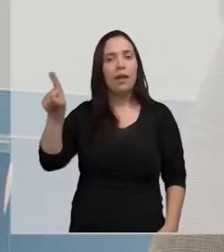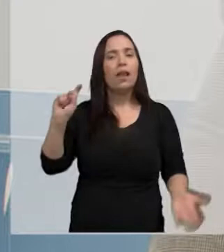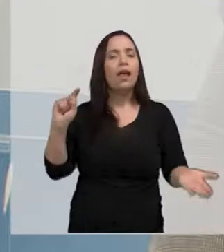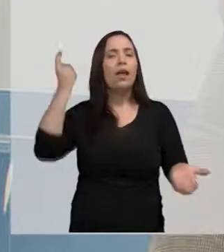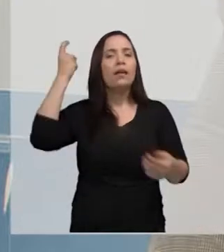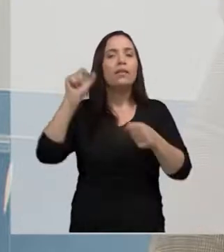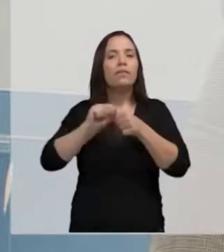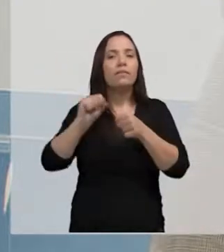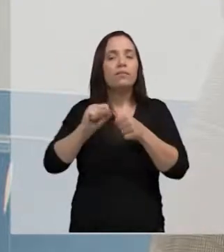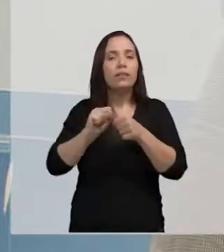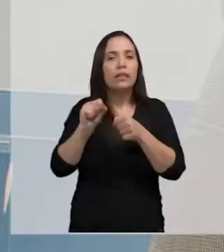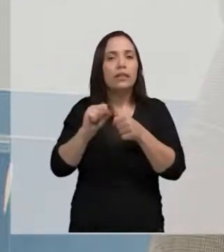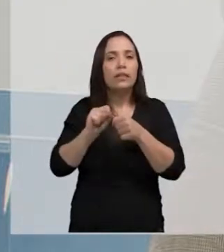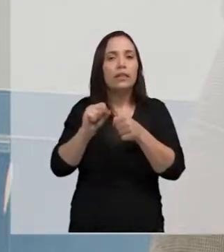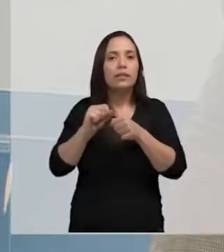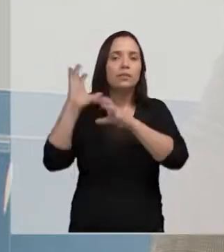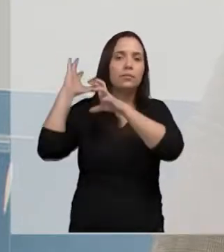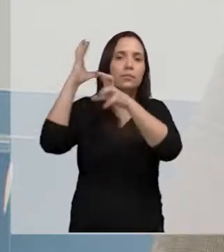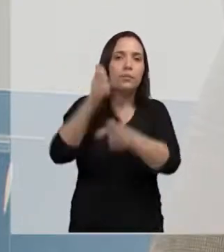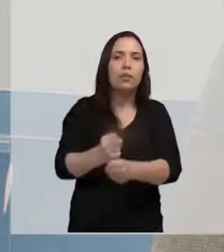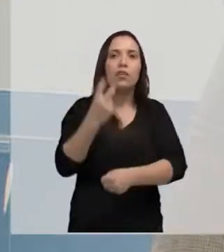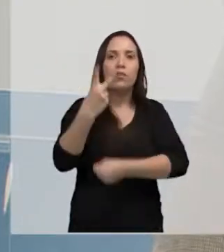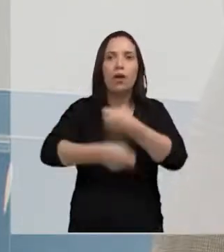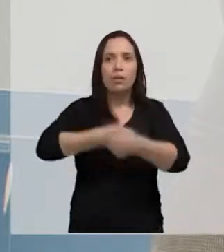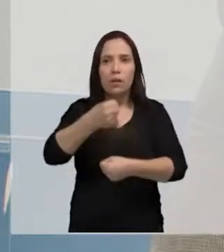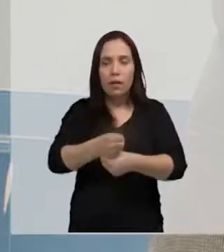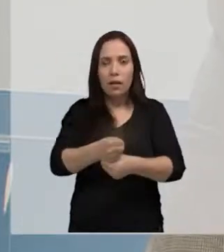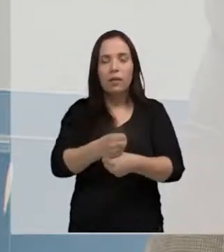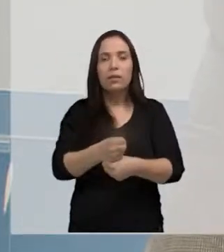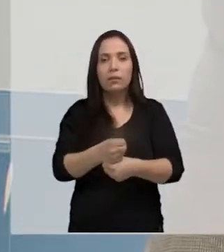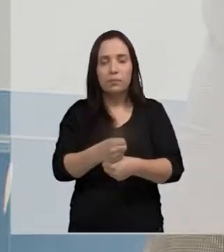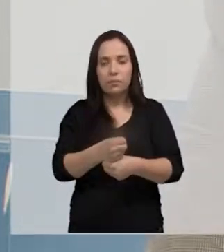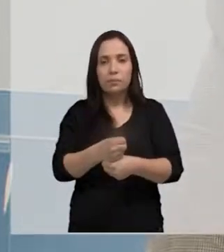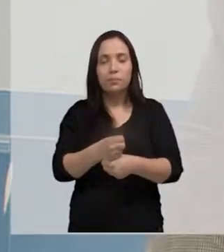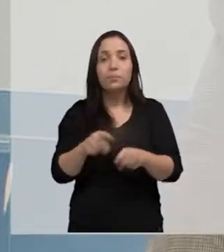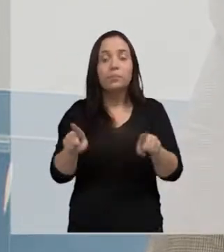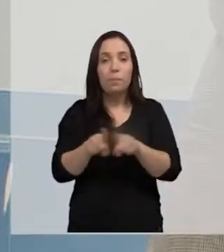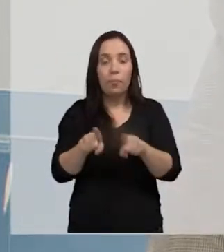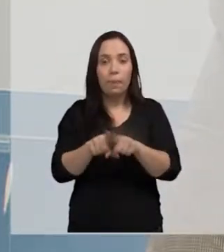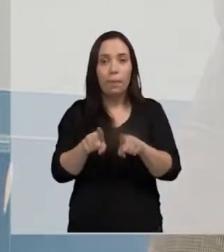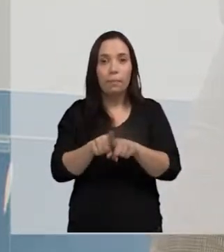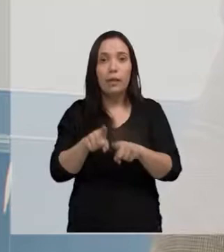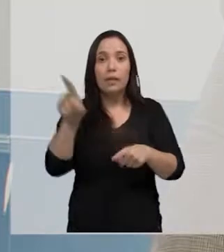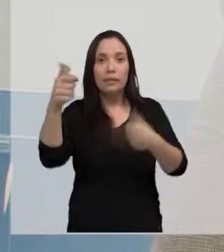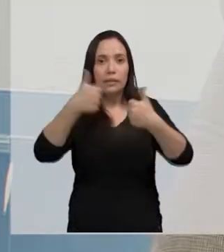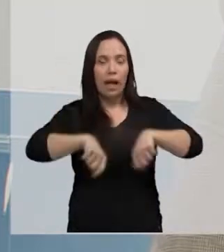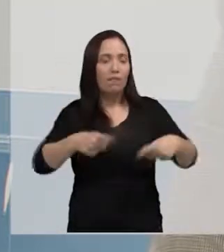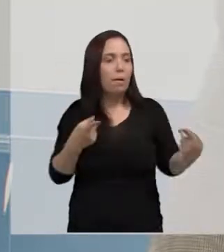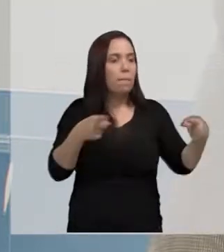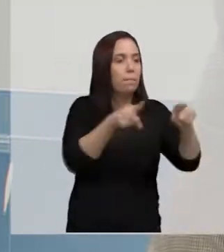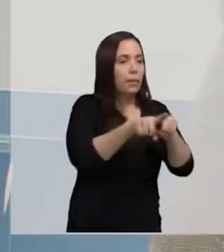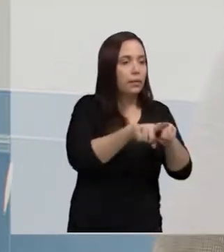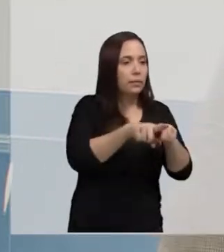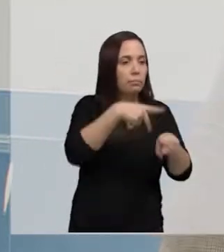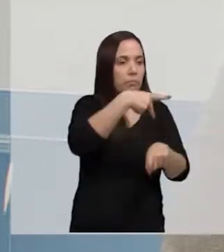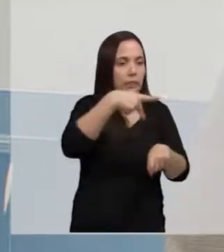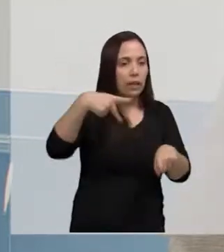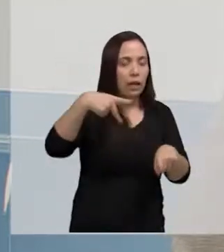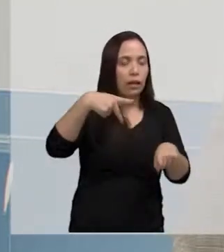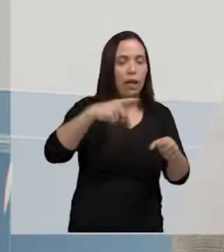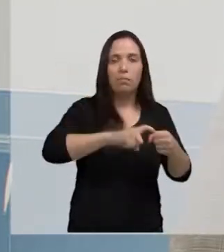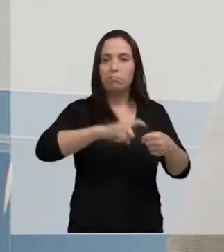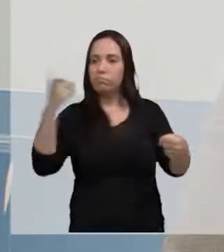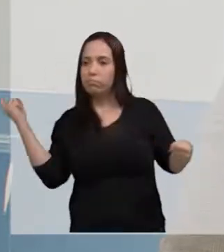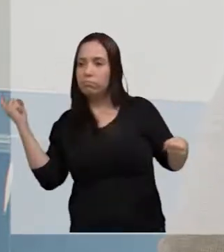que ele tomou durante esses 2 últimos anos, inclusive indo da situação para a oposição e da oposição de volta para a